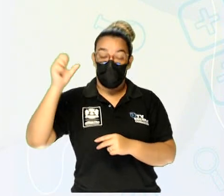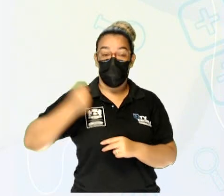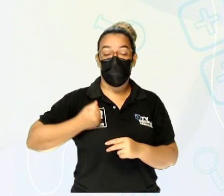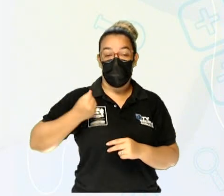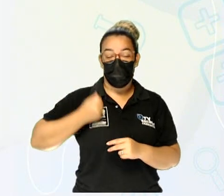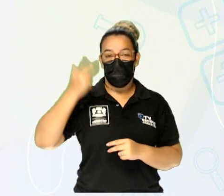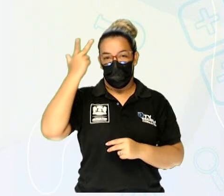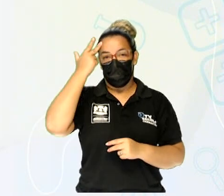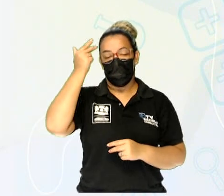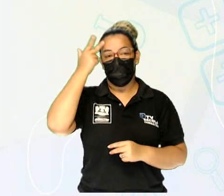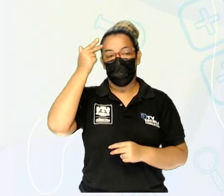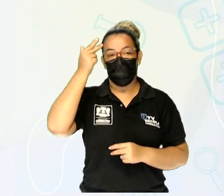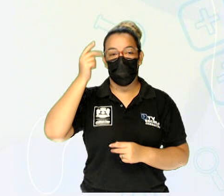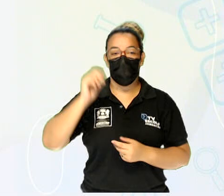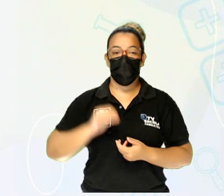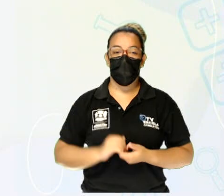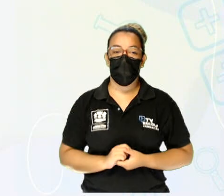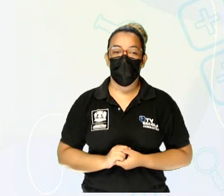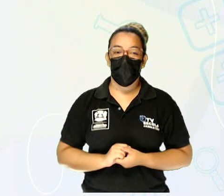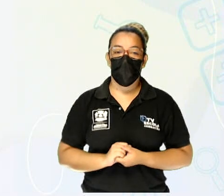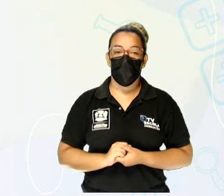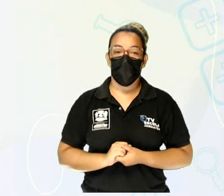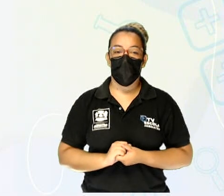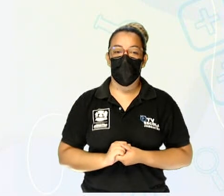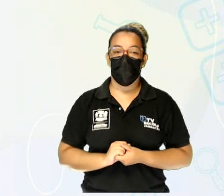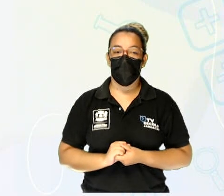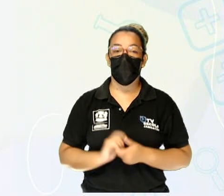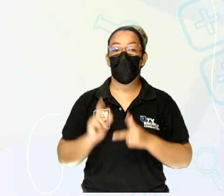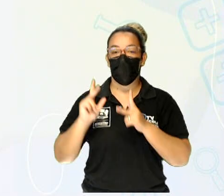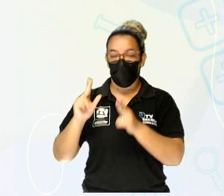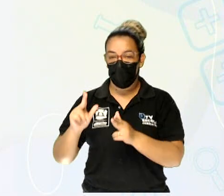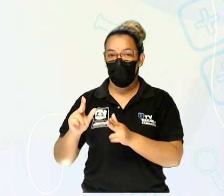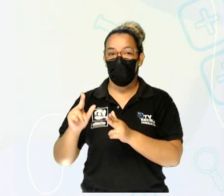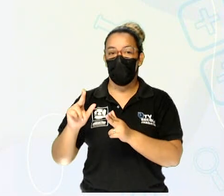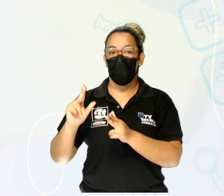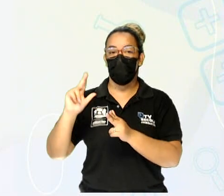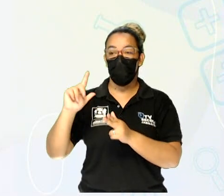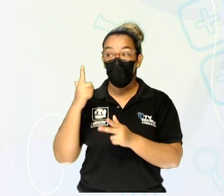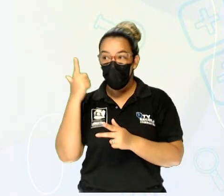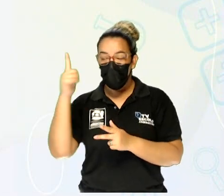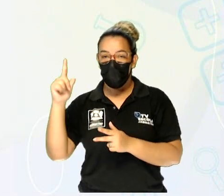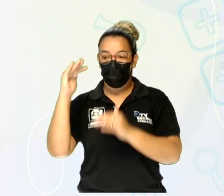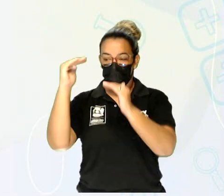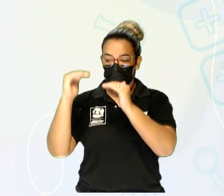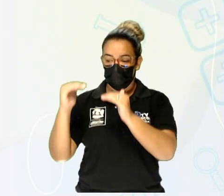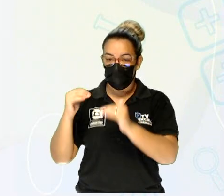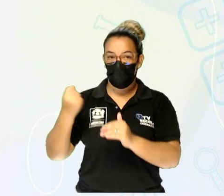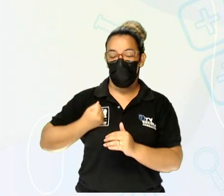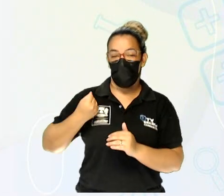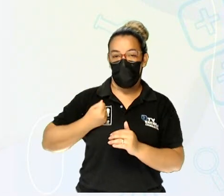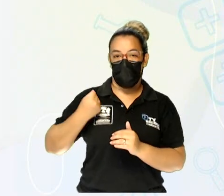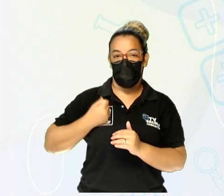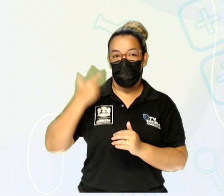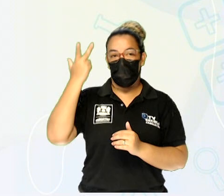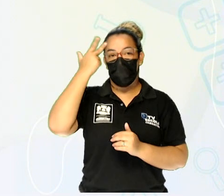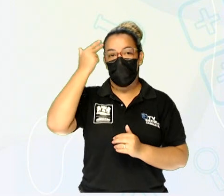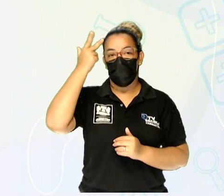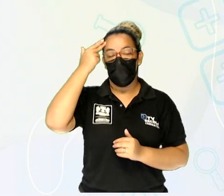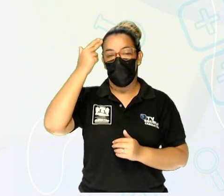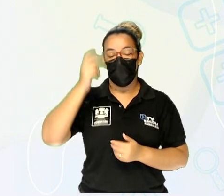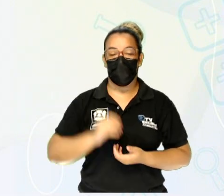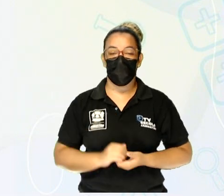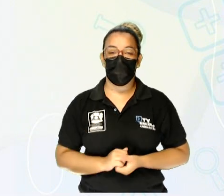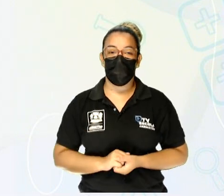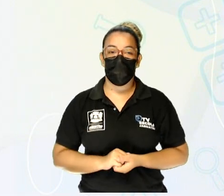certo? Então, número natural mais número natural, vou ter como resultado outro número natural. Outra propriedade